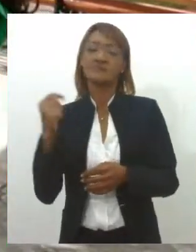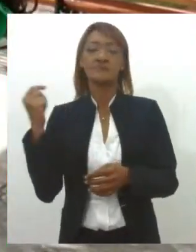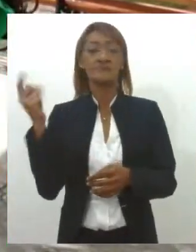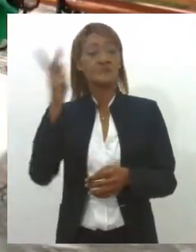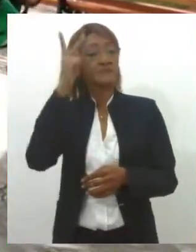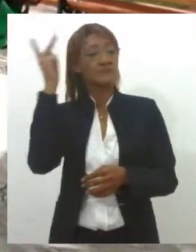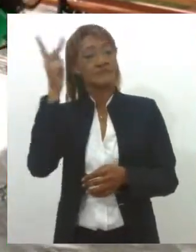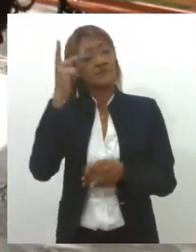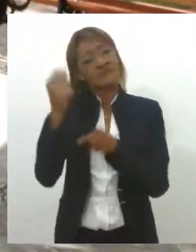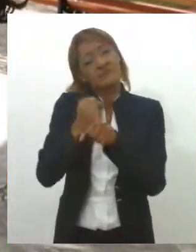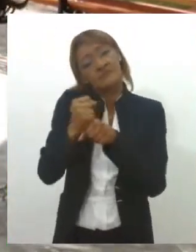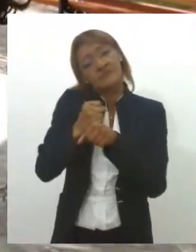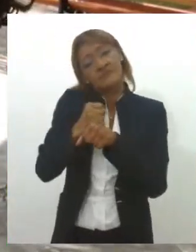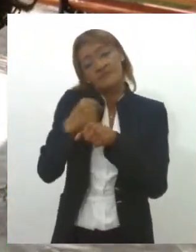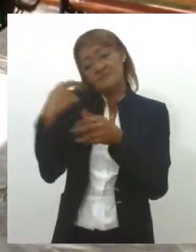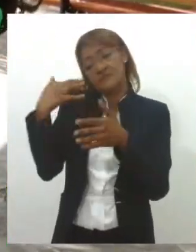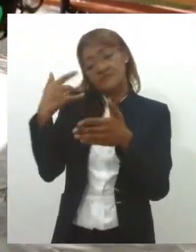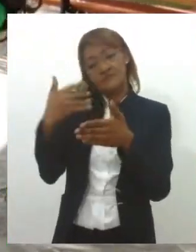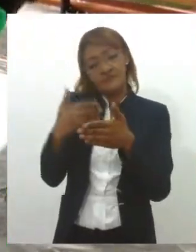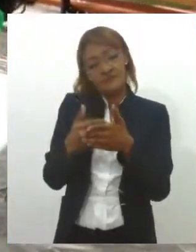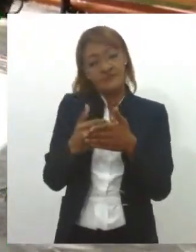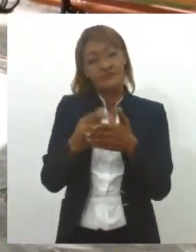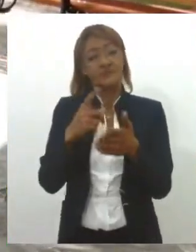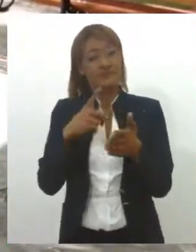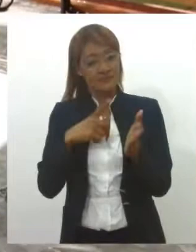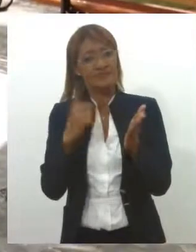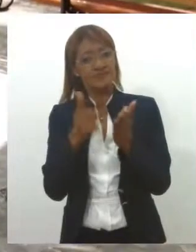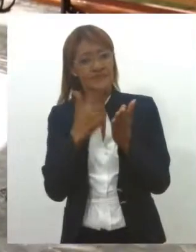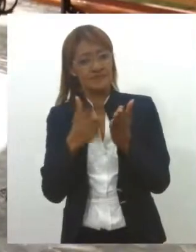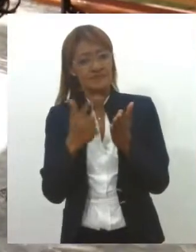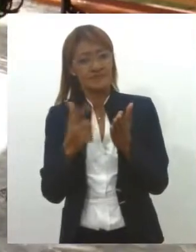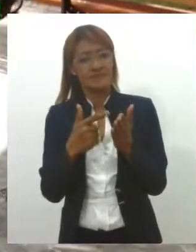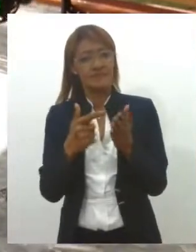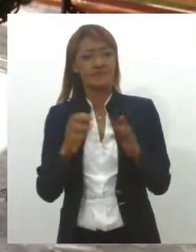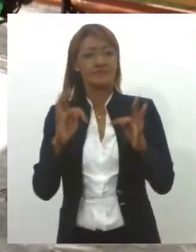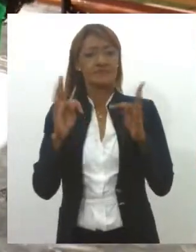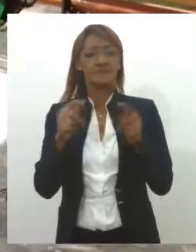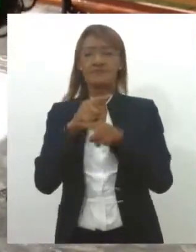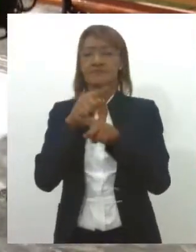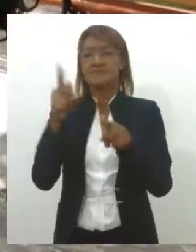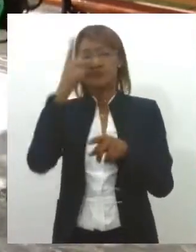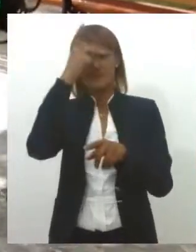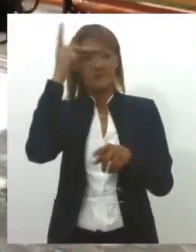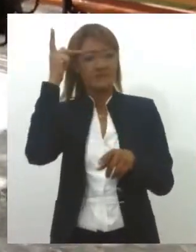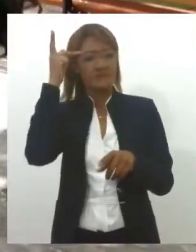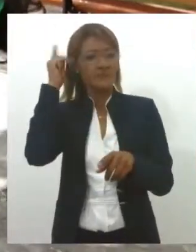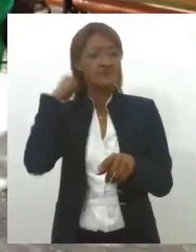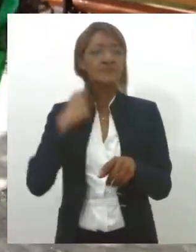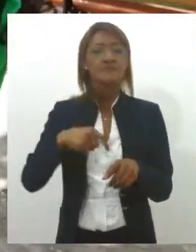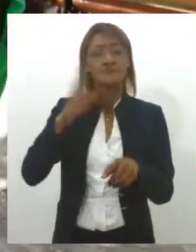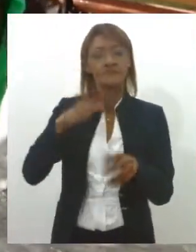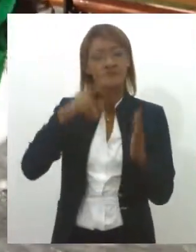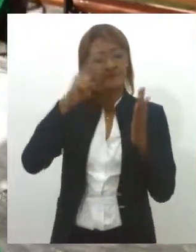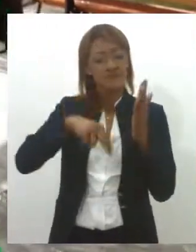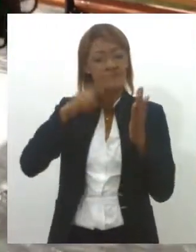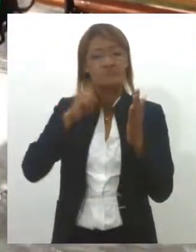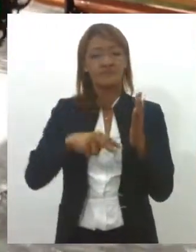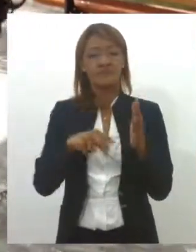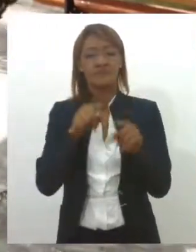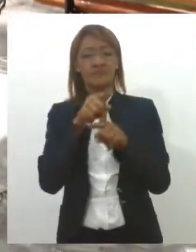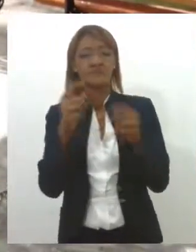anos atrás vai ter nesse livro é um livro crítica todo por qualquer pessoa letra da família ler o intuito de você realmente